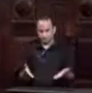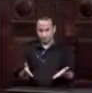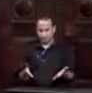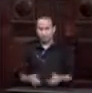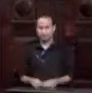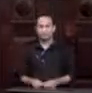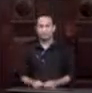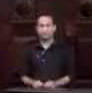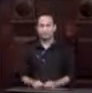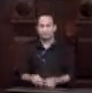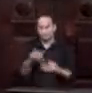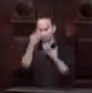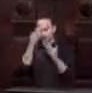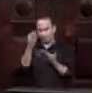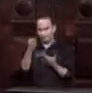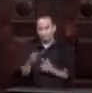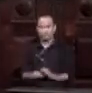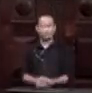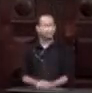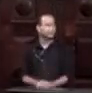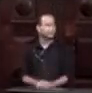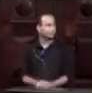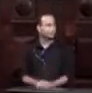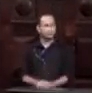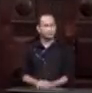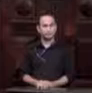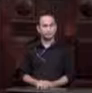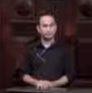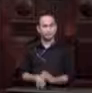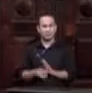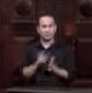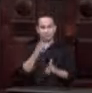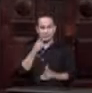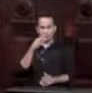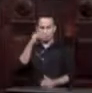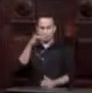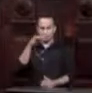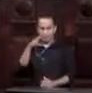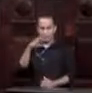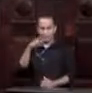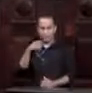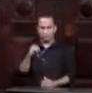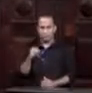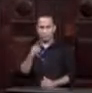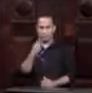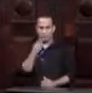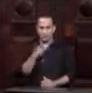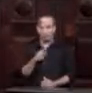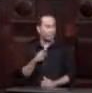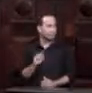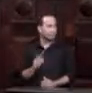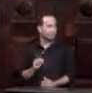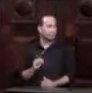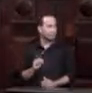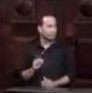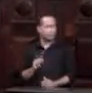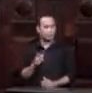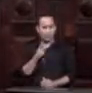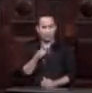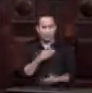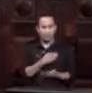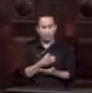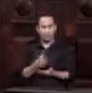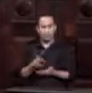Parlamento Fluminense. Obrigado, presidente. Presidência, antes de passar a palavra ao deputado Tio Carlos, anunciar que já nós vamos fazer a ordem do dia,